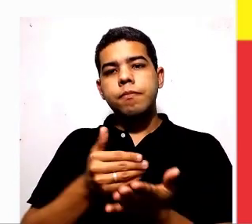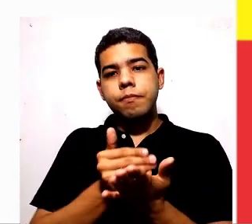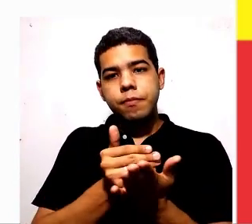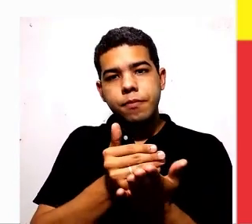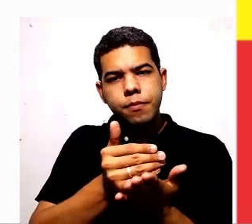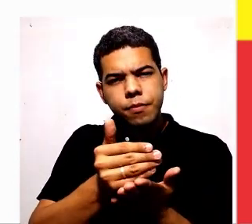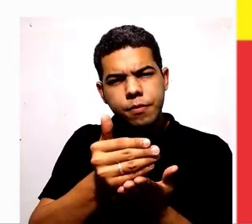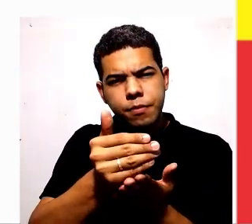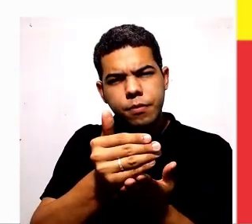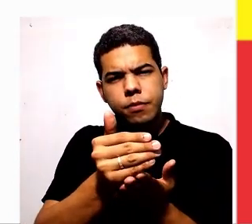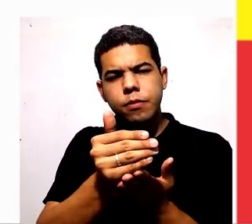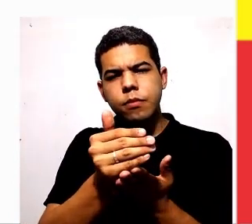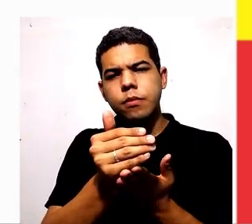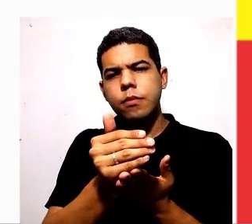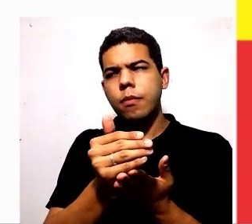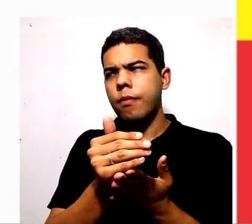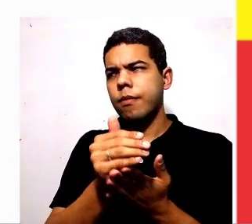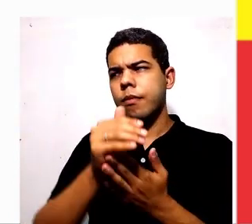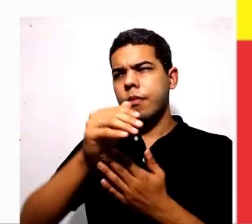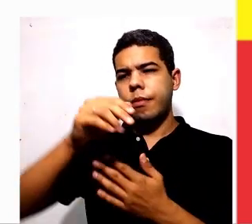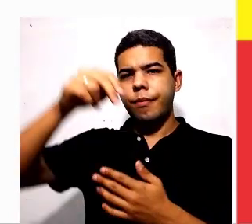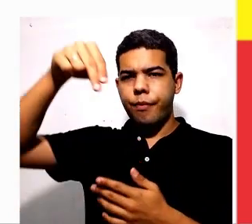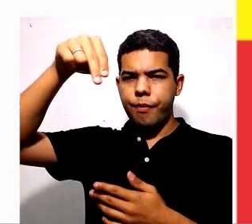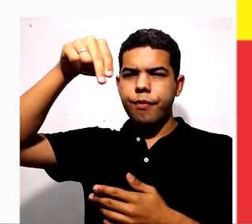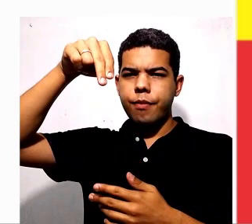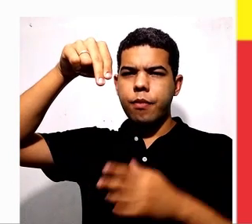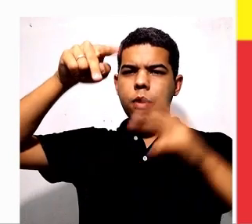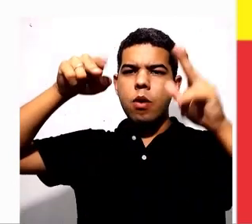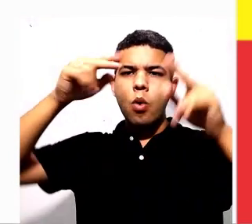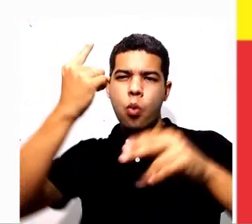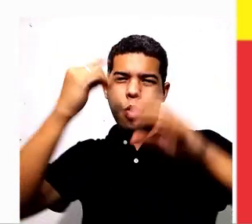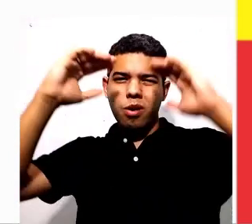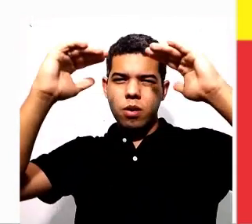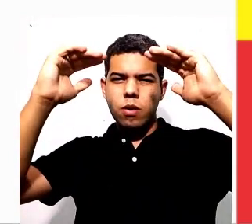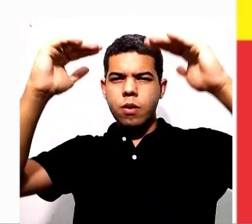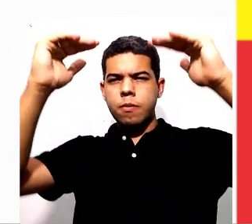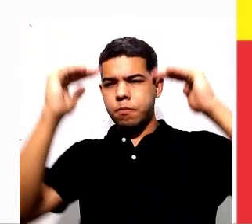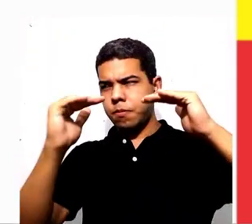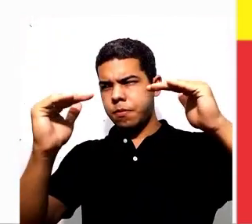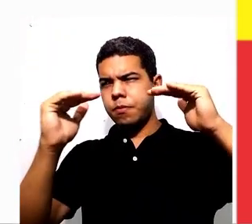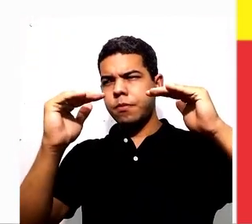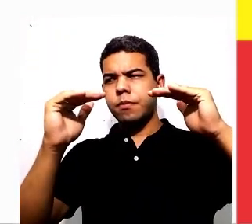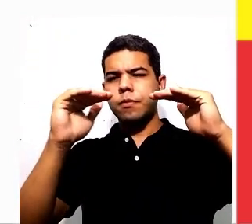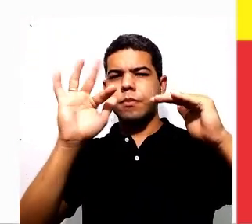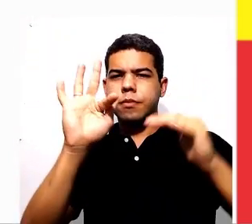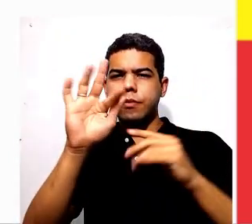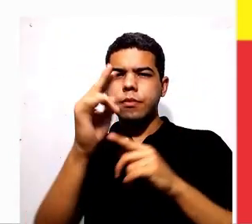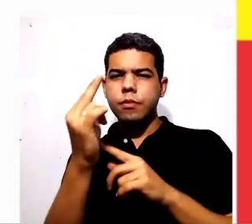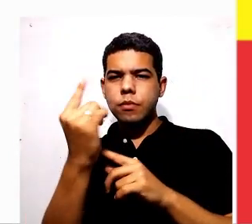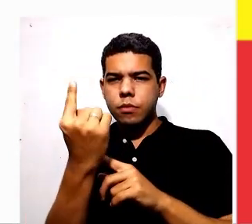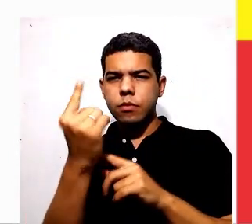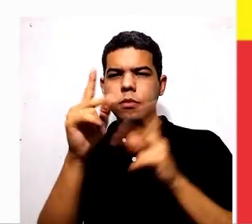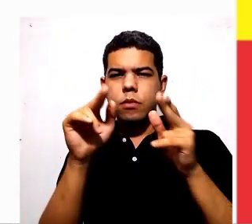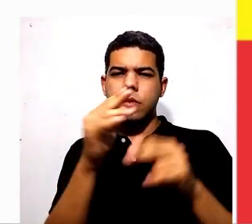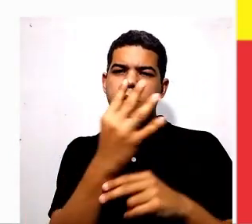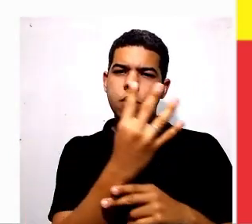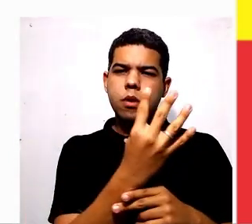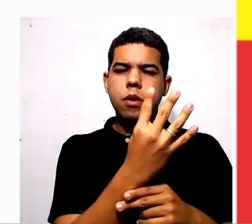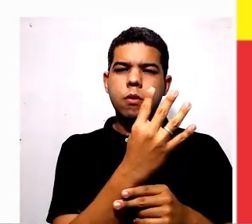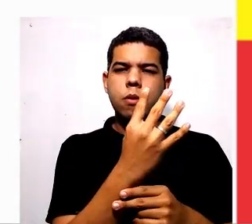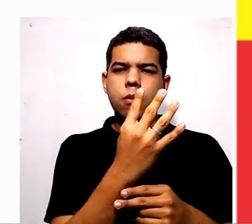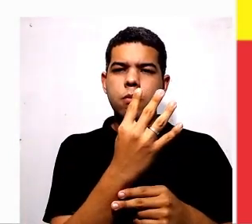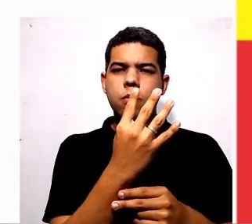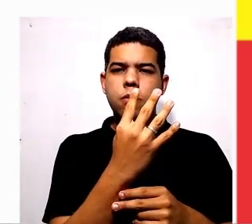vou iniciar na posição 1. Então, n igual a 1. Então, n igual a 1, eu vou ter a figura 1 com 4.